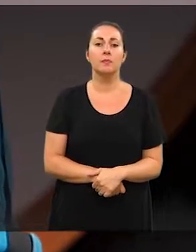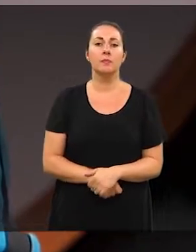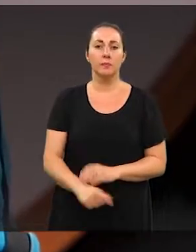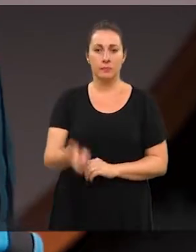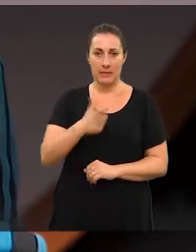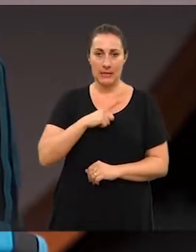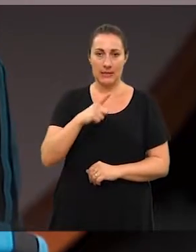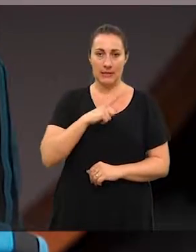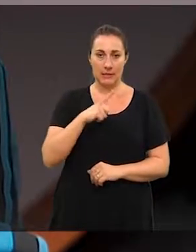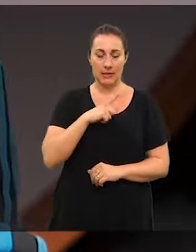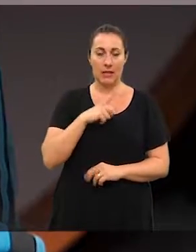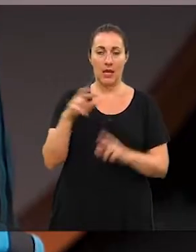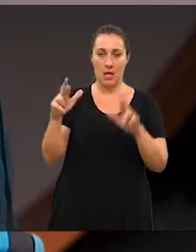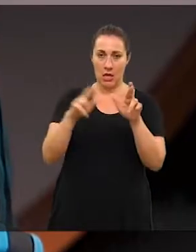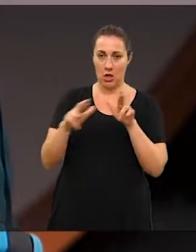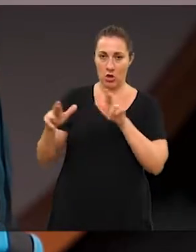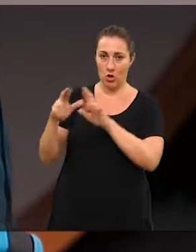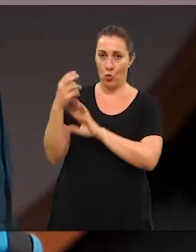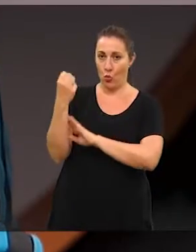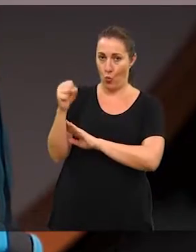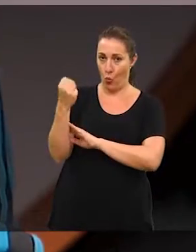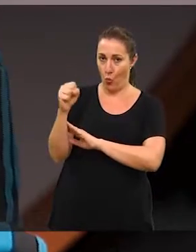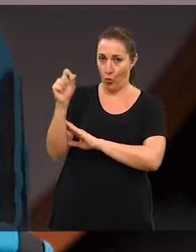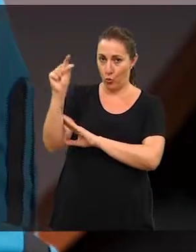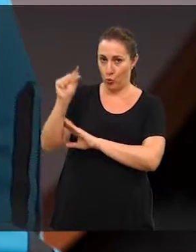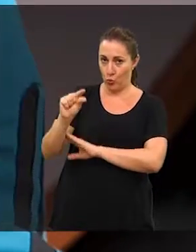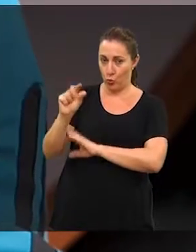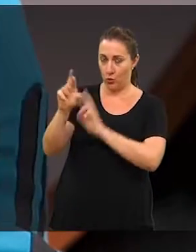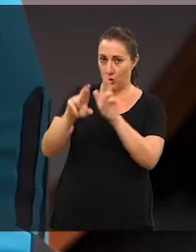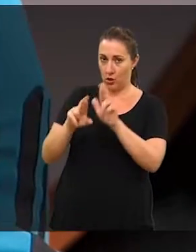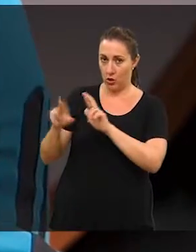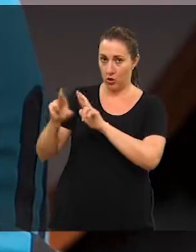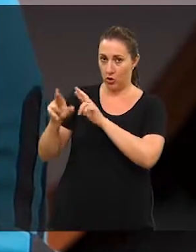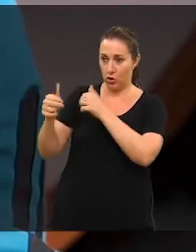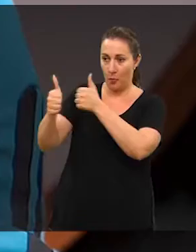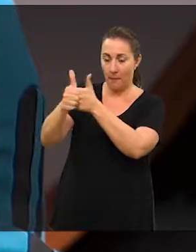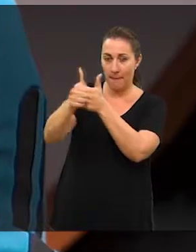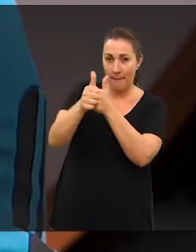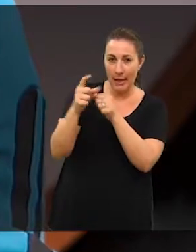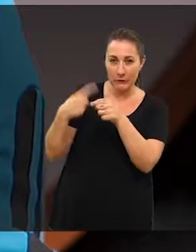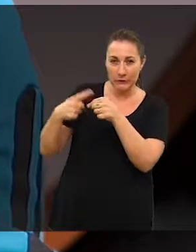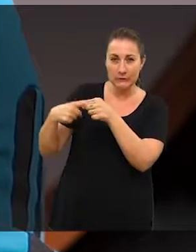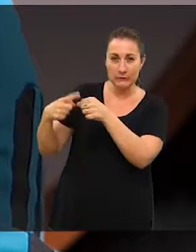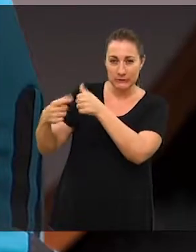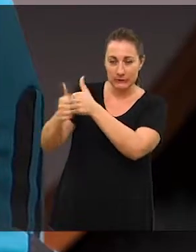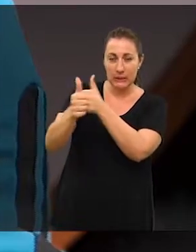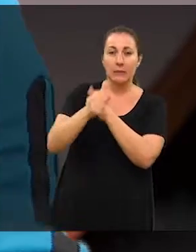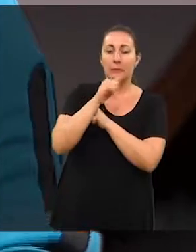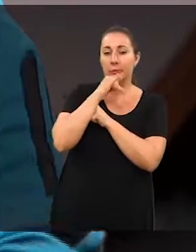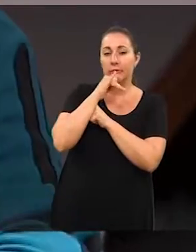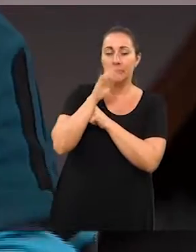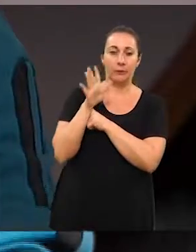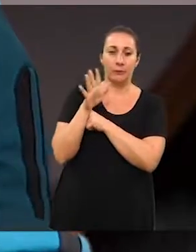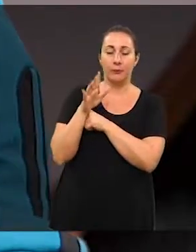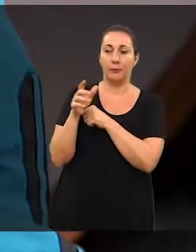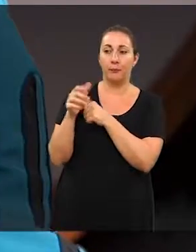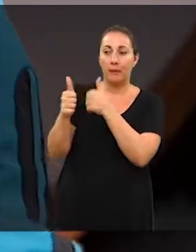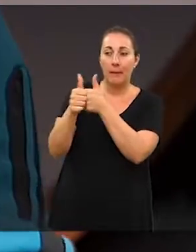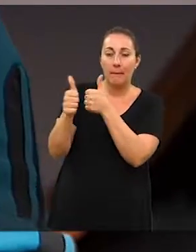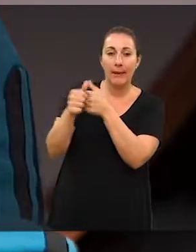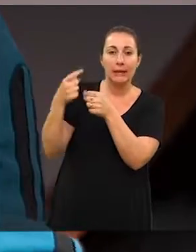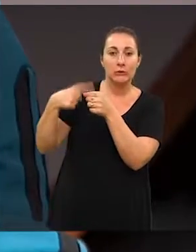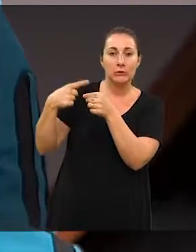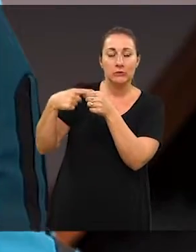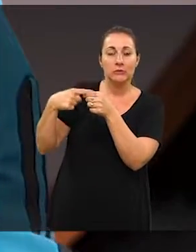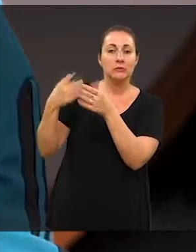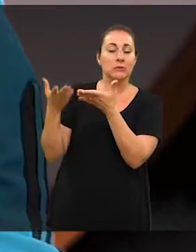8 micro-regiões na nossa coordenadoria, dividido por proximidade de município, certo? Por exemplo, vou te